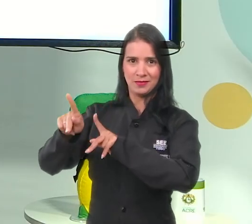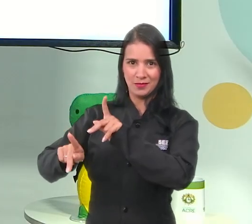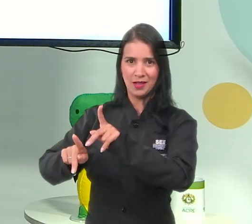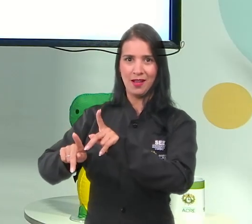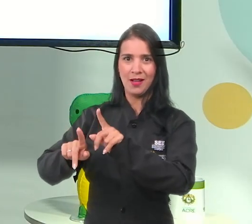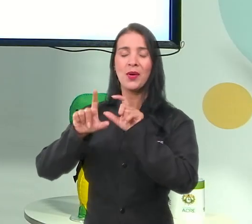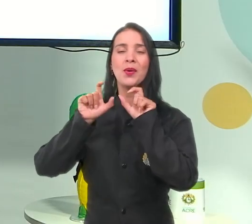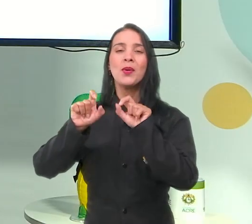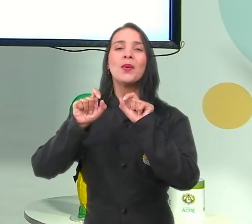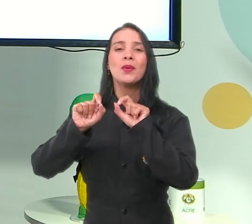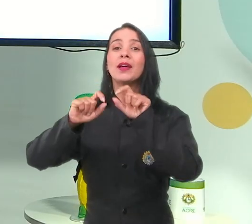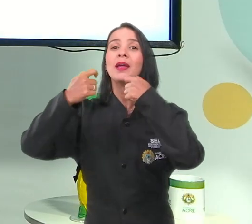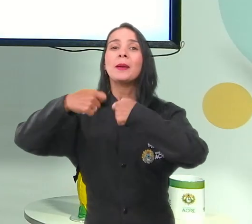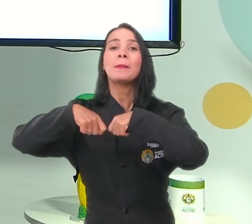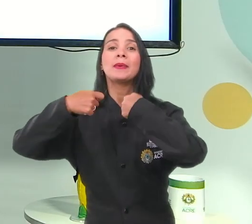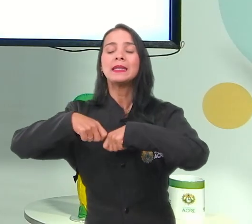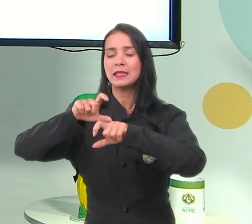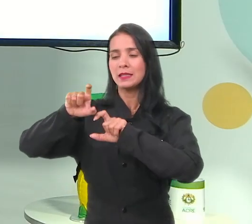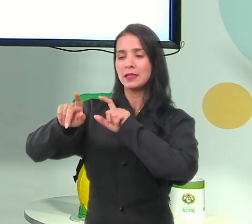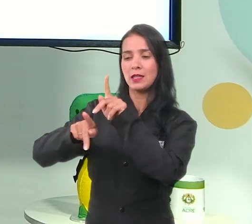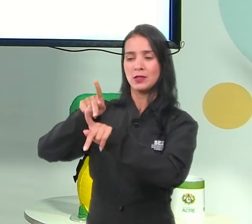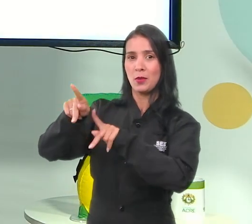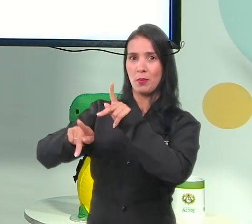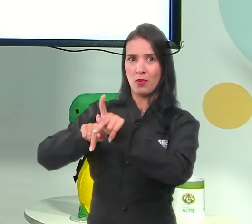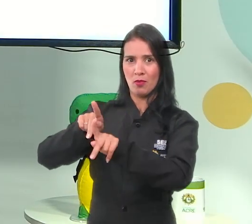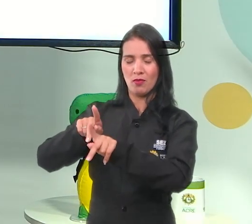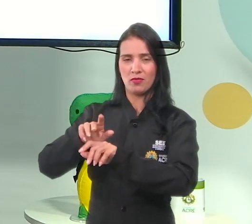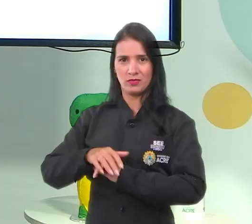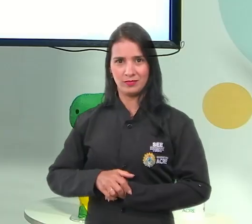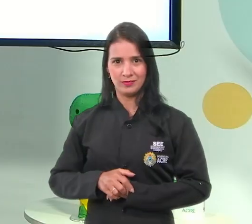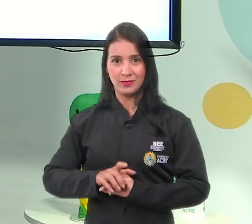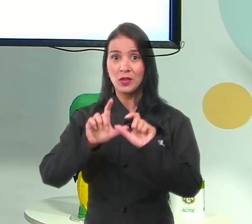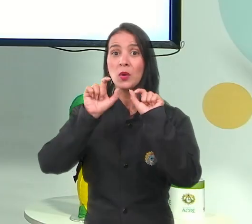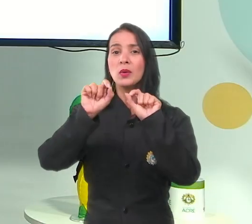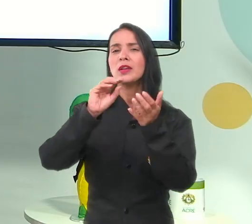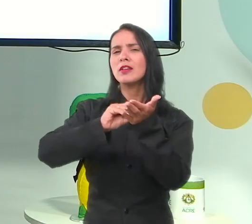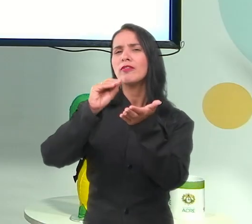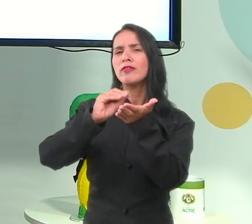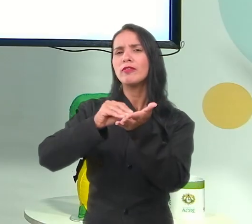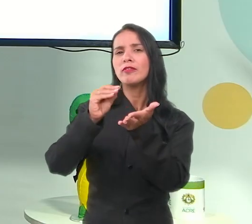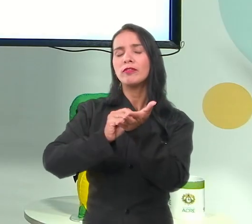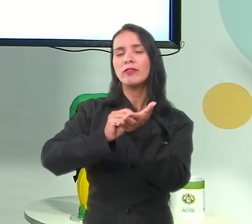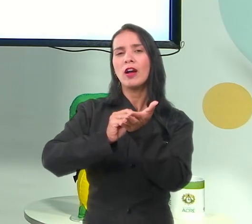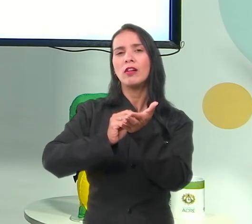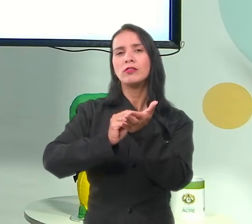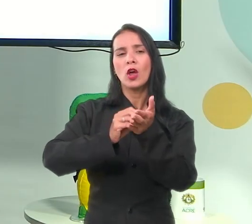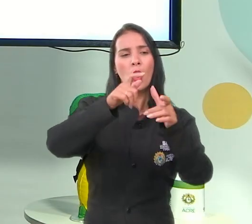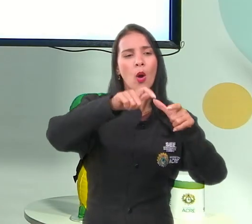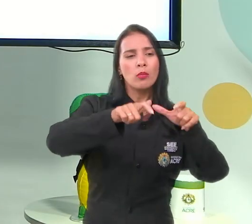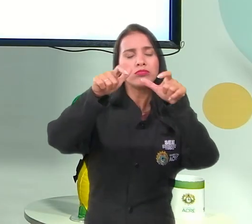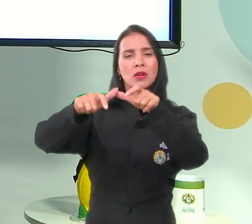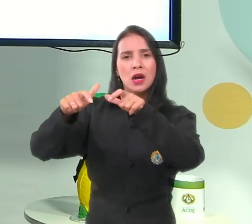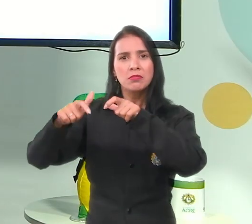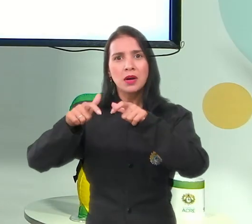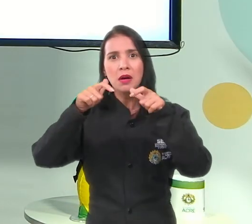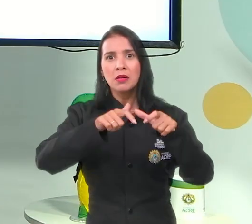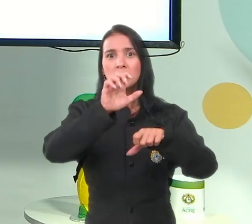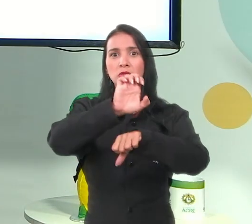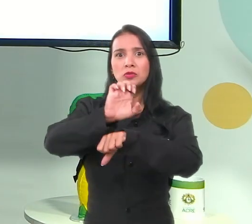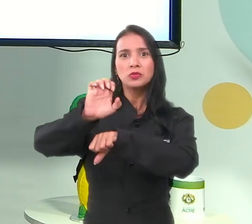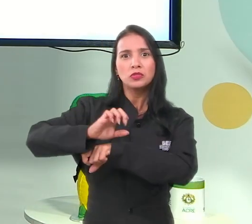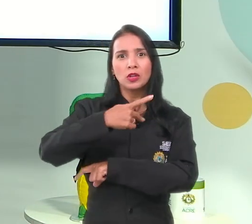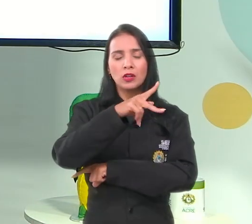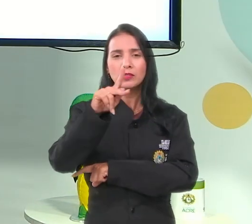são emanadas pela população. O que é que falta na sua cidade? Nós temos um abastecimento de água que